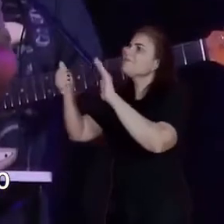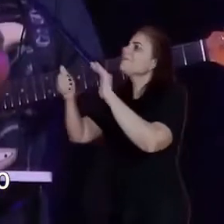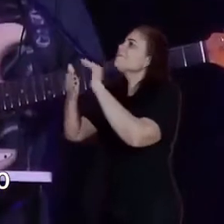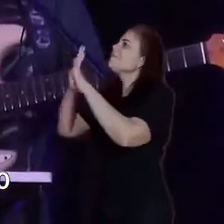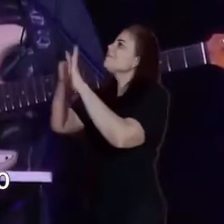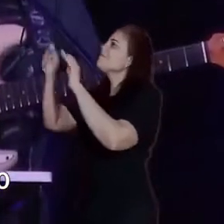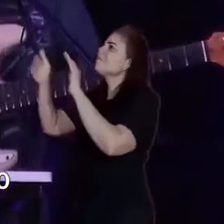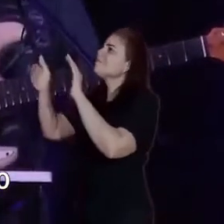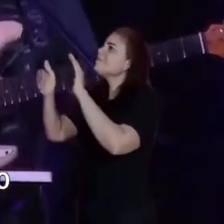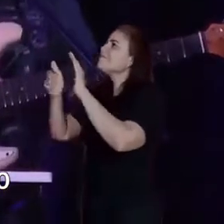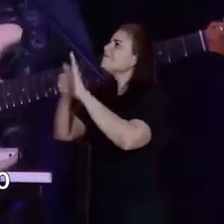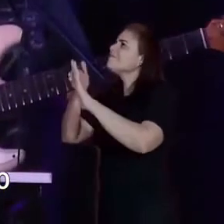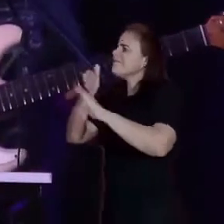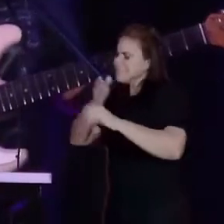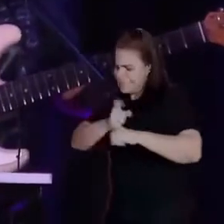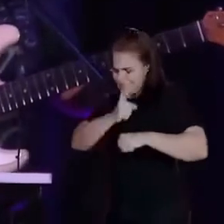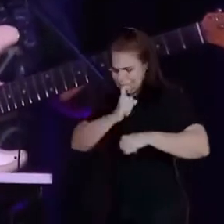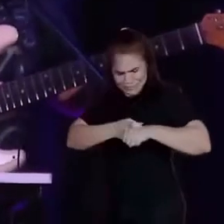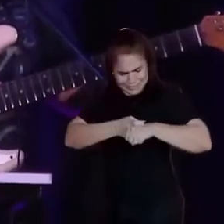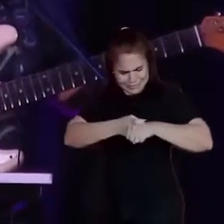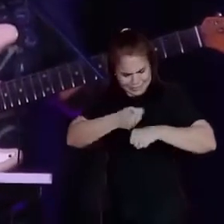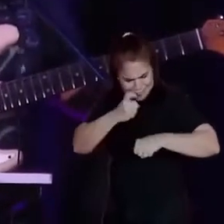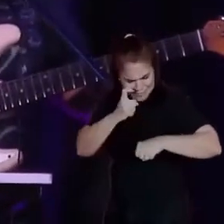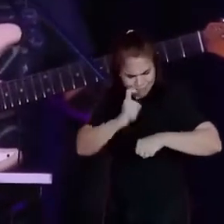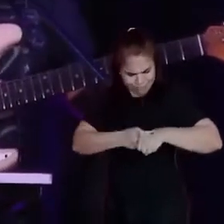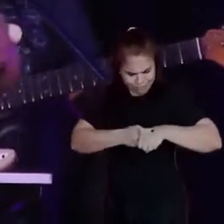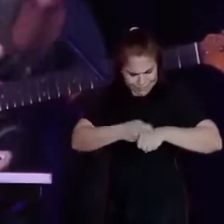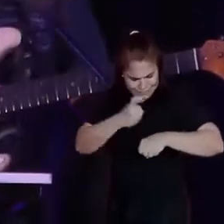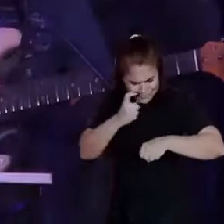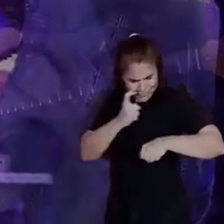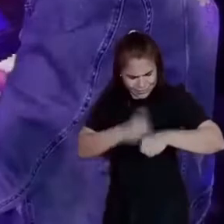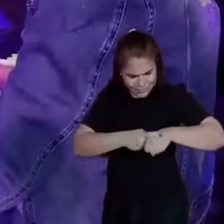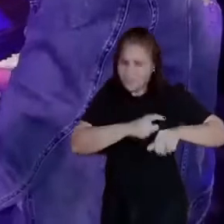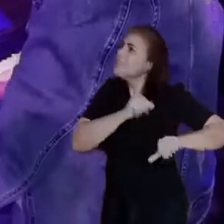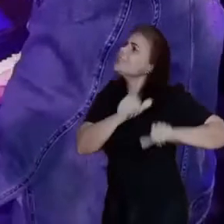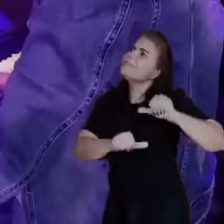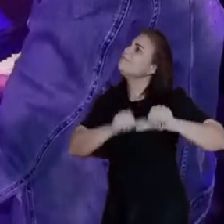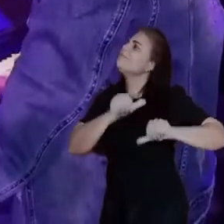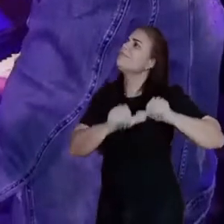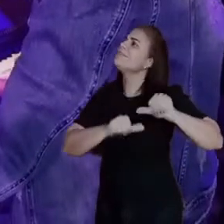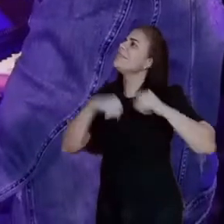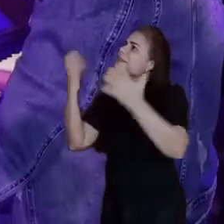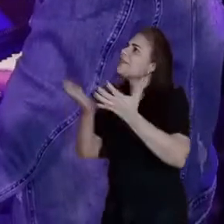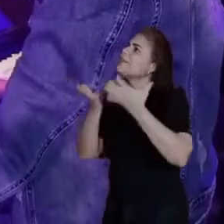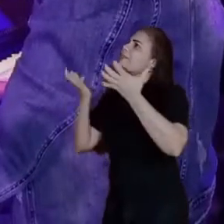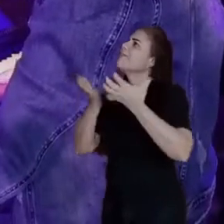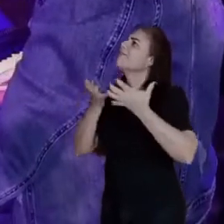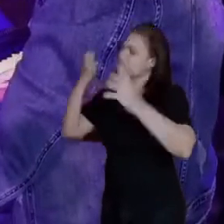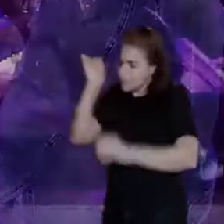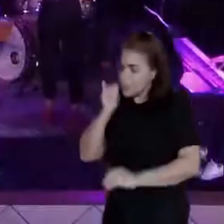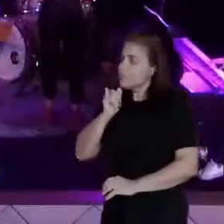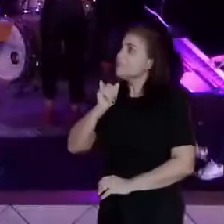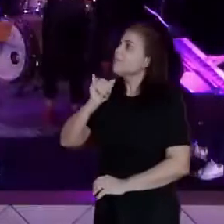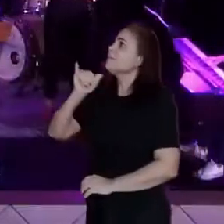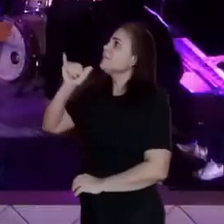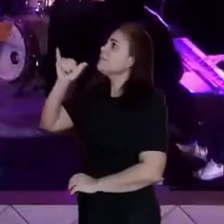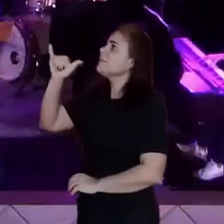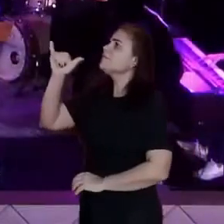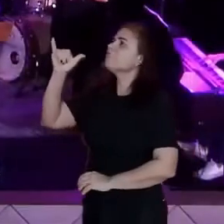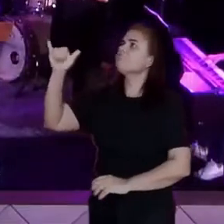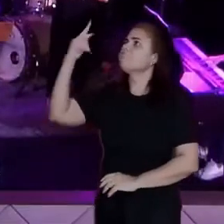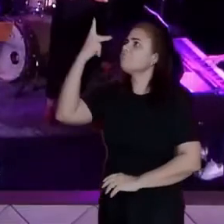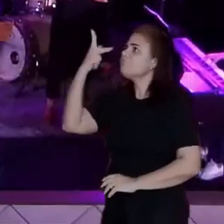todas as vezes quebrantar só quero te falar